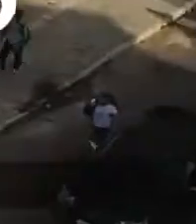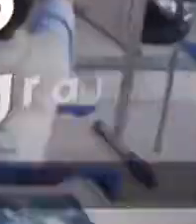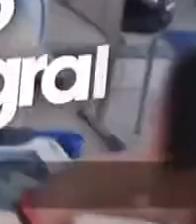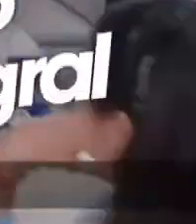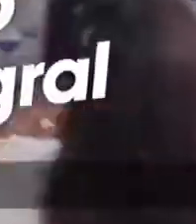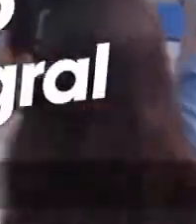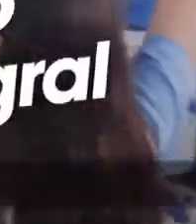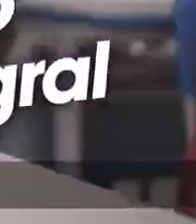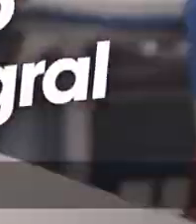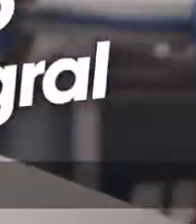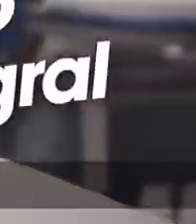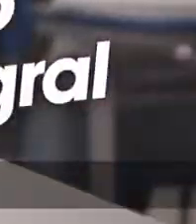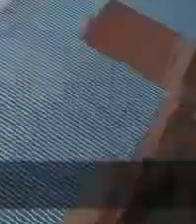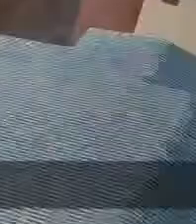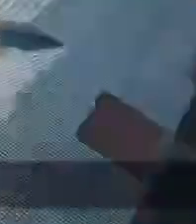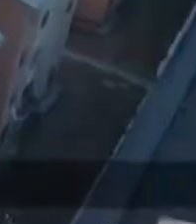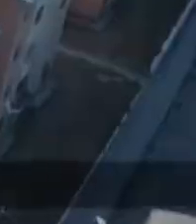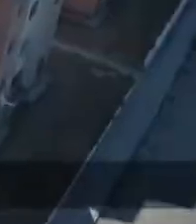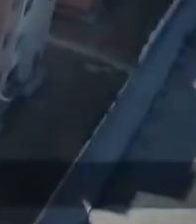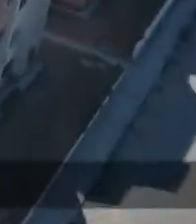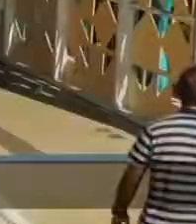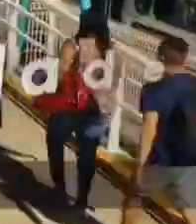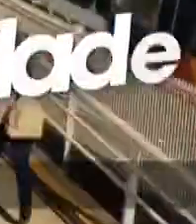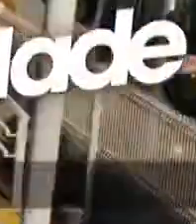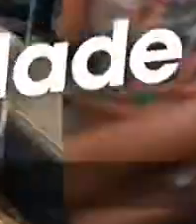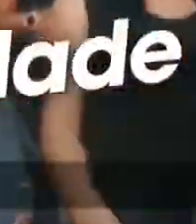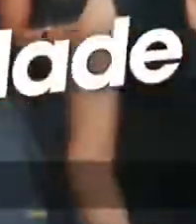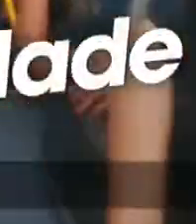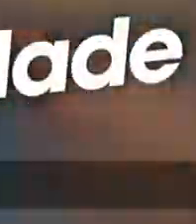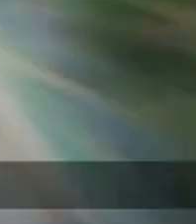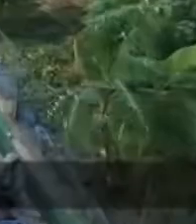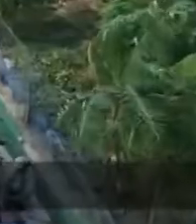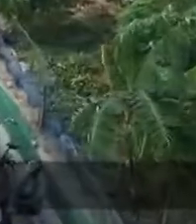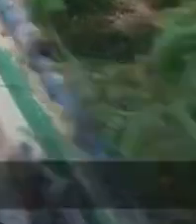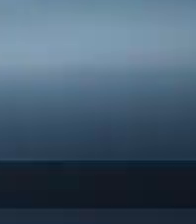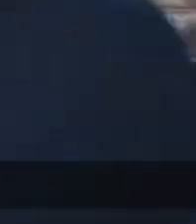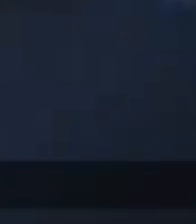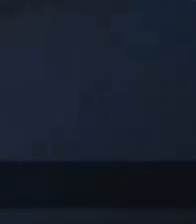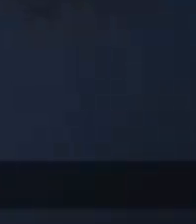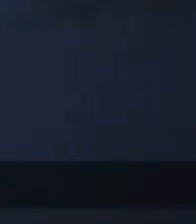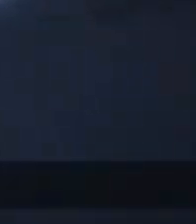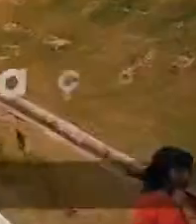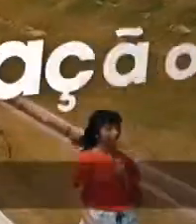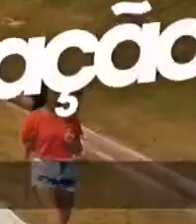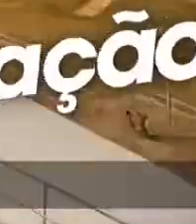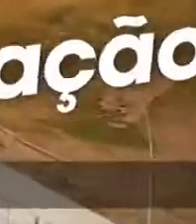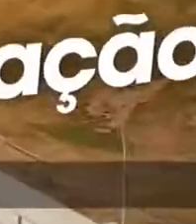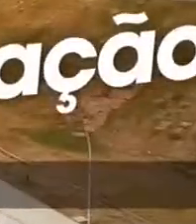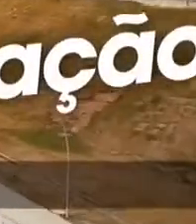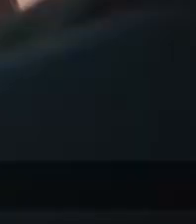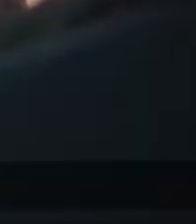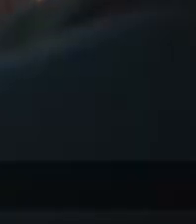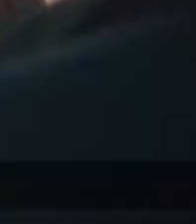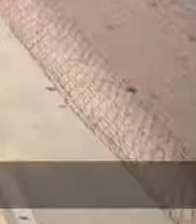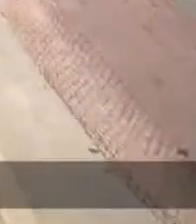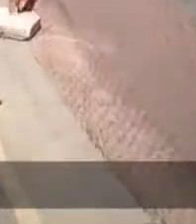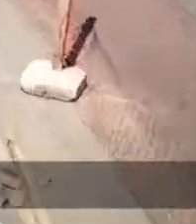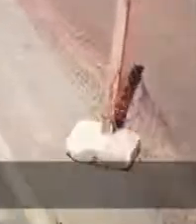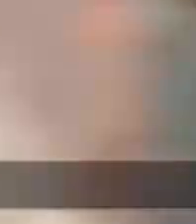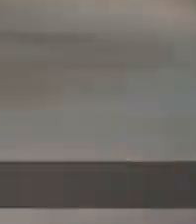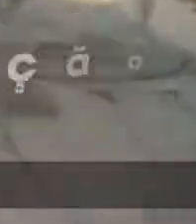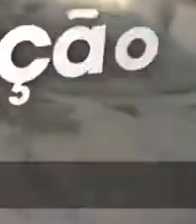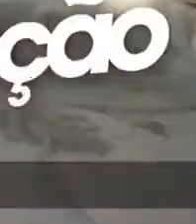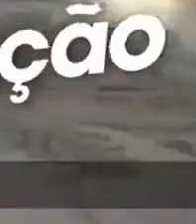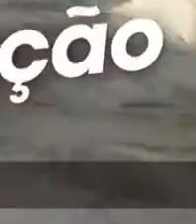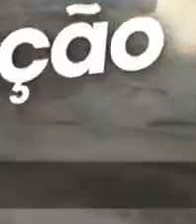na educação de tempo integral. Mais moradias, mobilidade e torres de segurança. Urbanização, drenagem